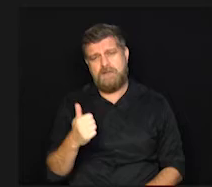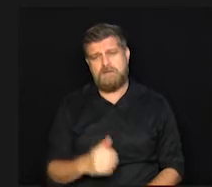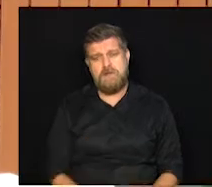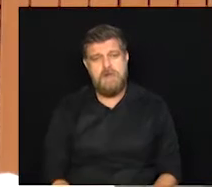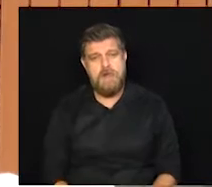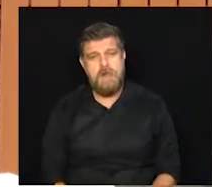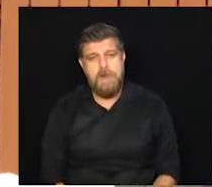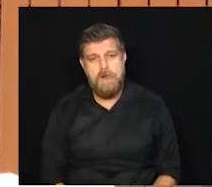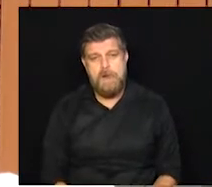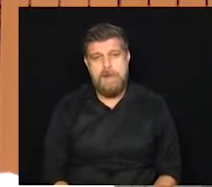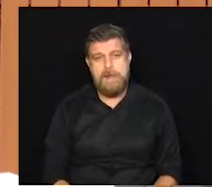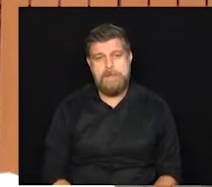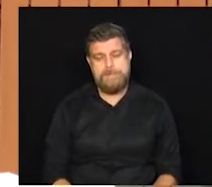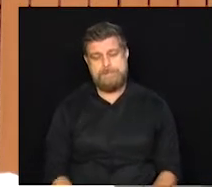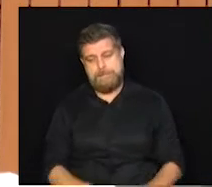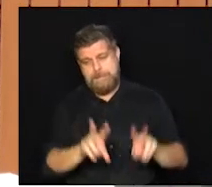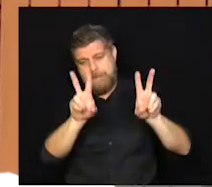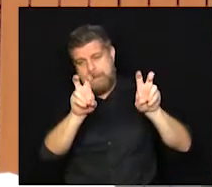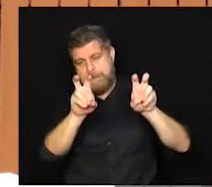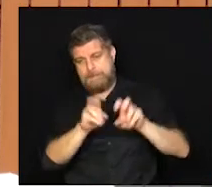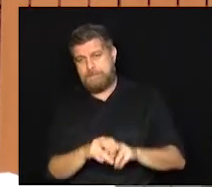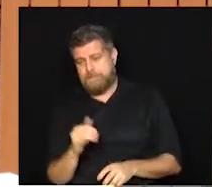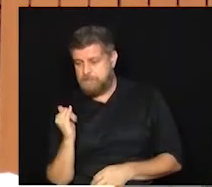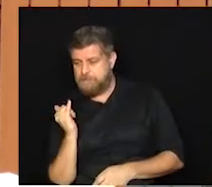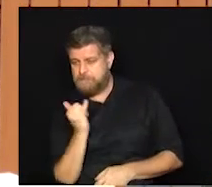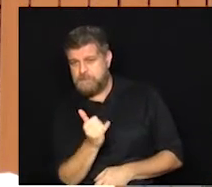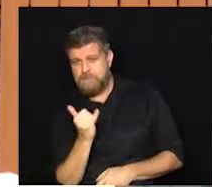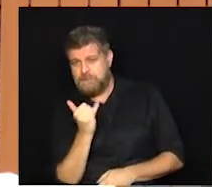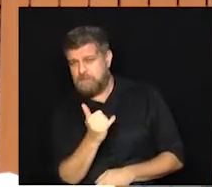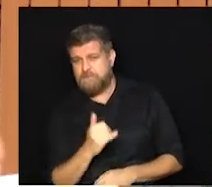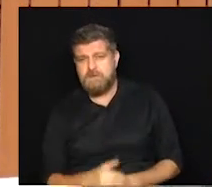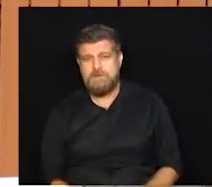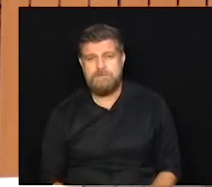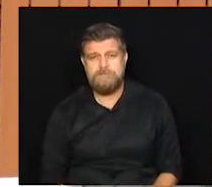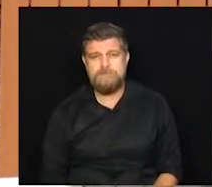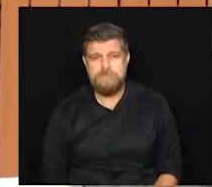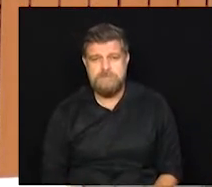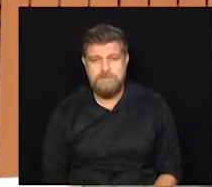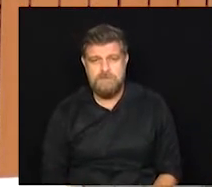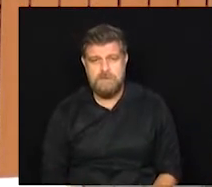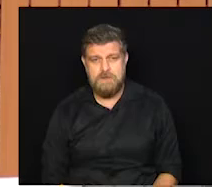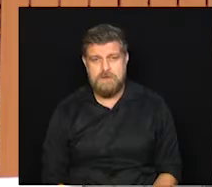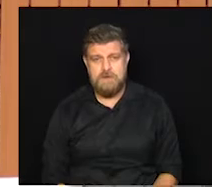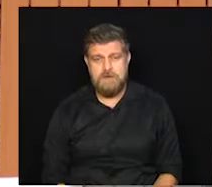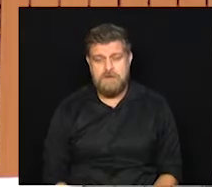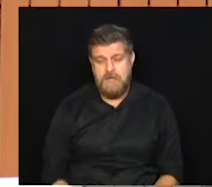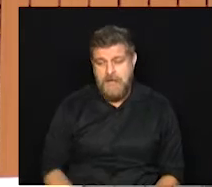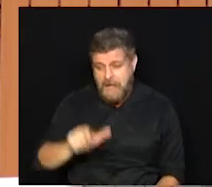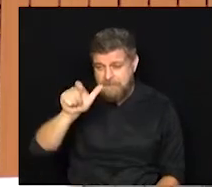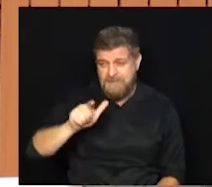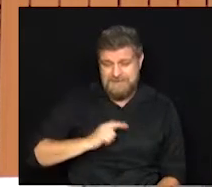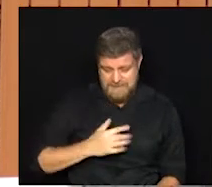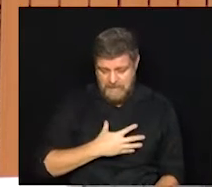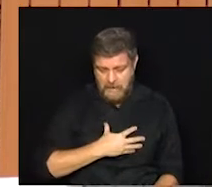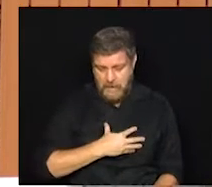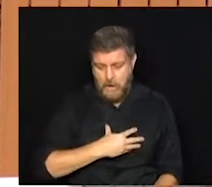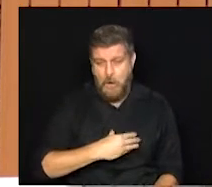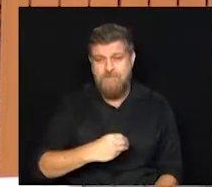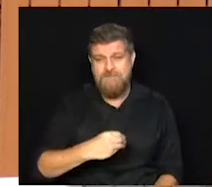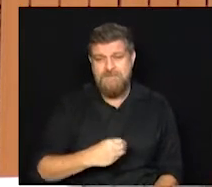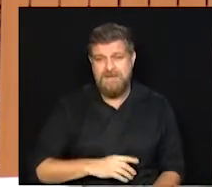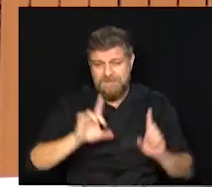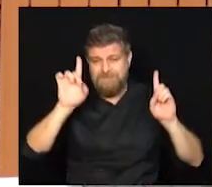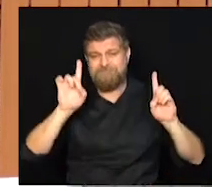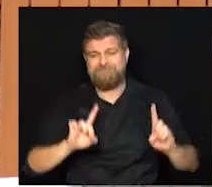Você tocou aí em pontos realmente que só quem tem um filho com deficiência, o